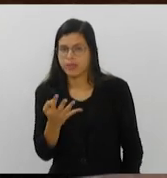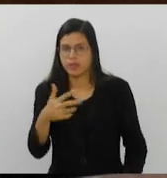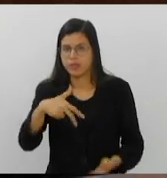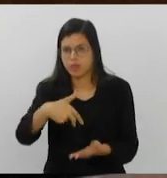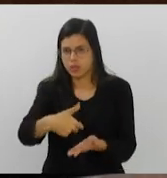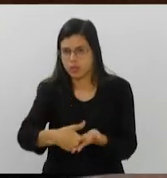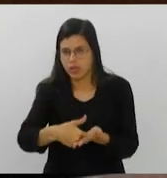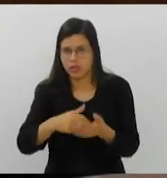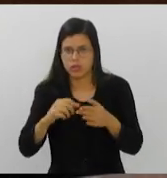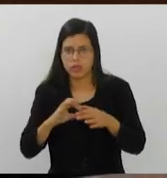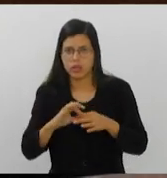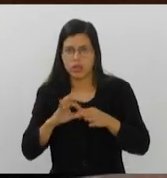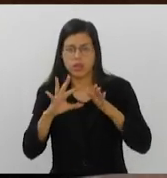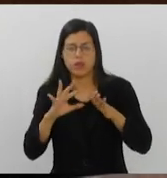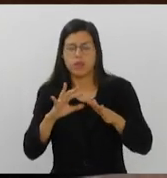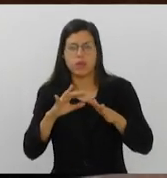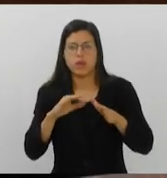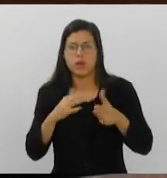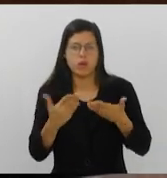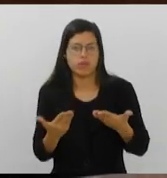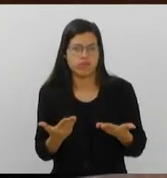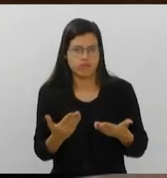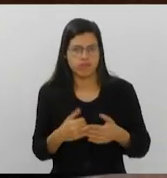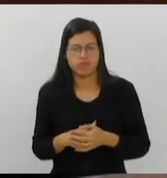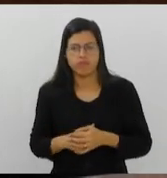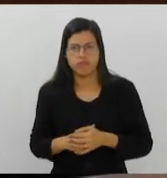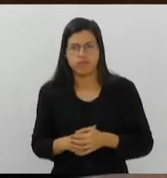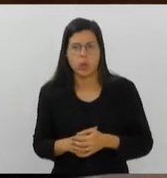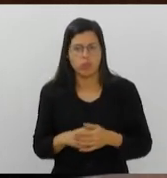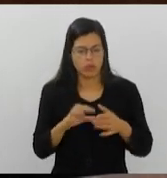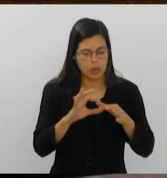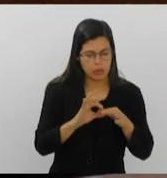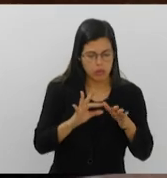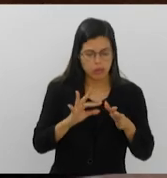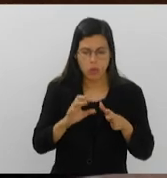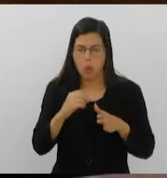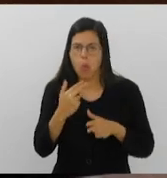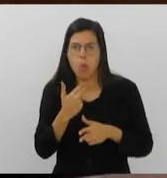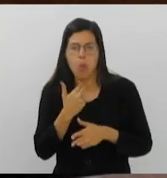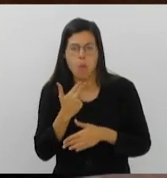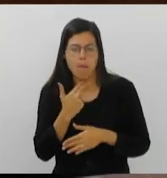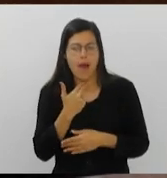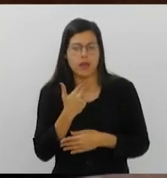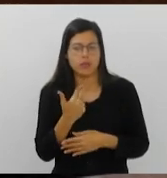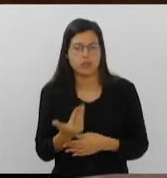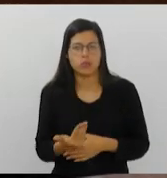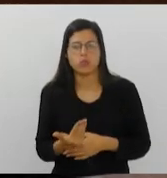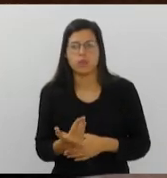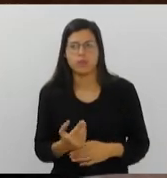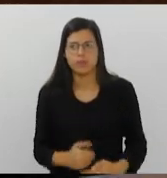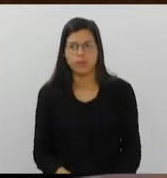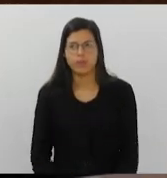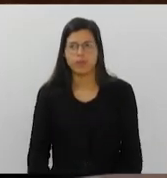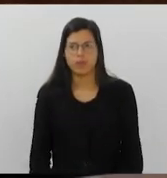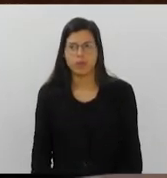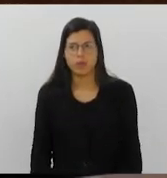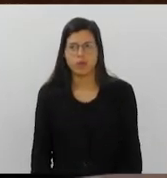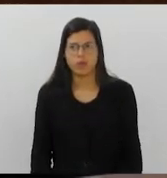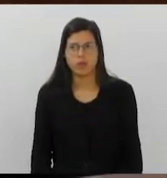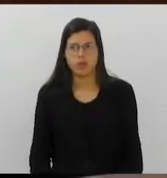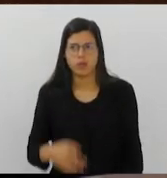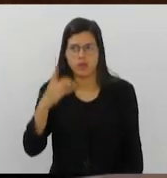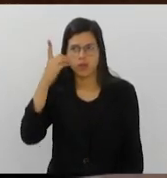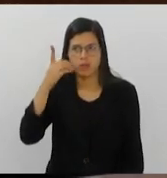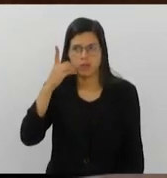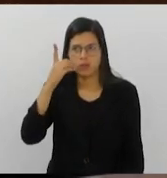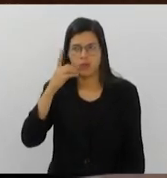estão disponíveis, quais estão ocupados. Isso, veja bem, nem é uma interferência, deputado